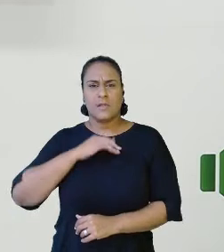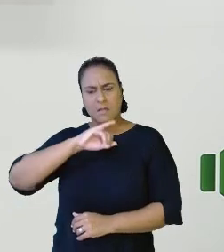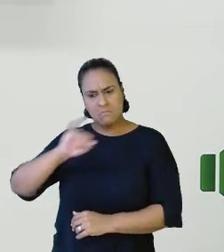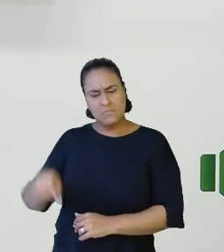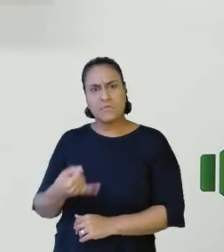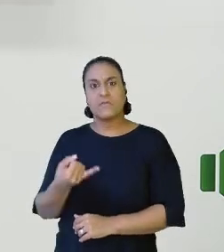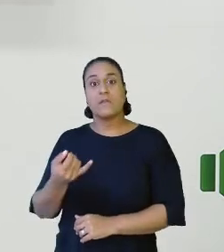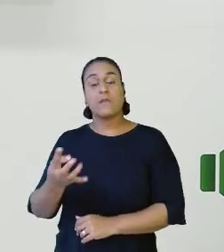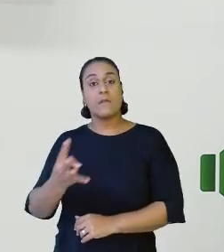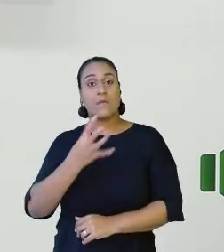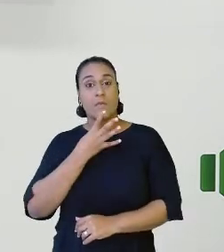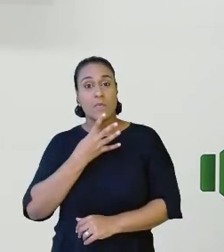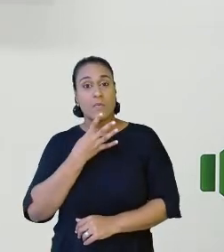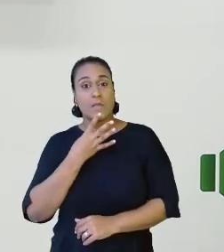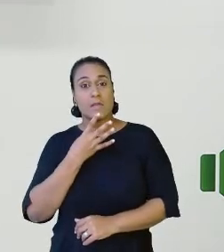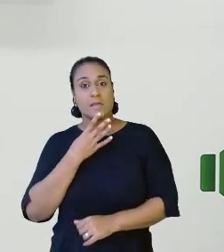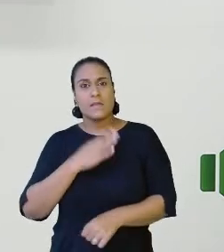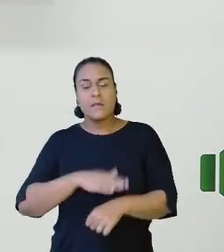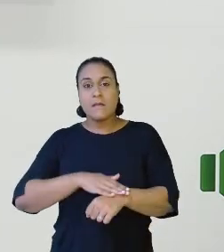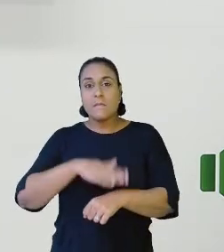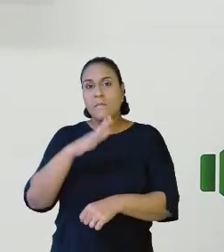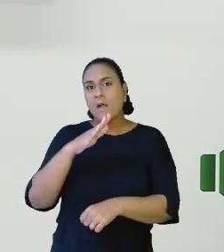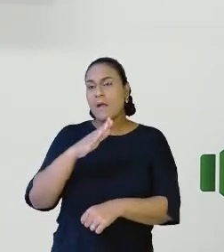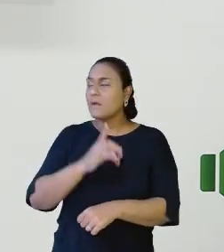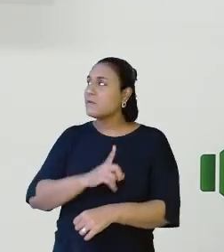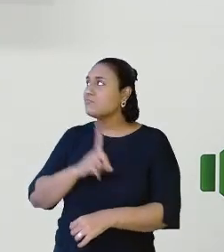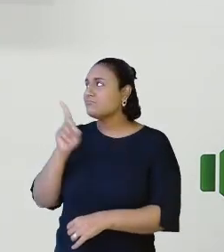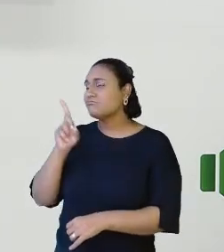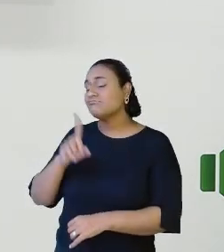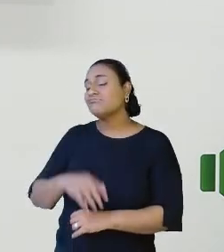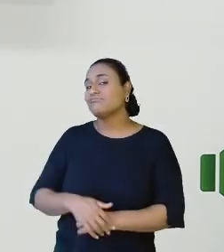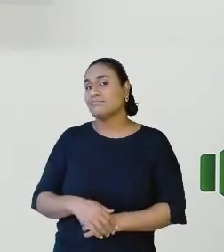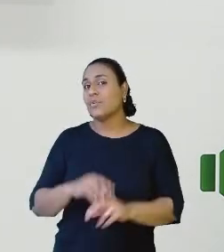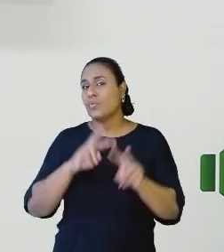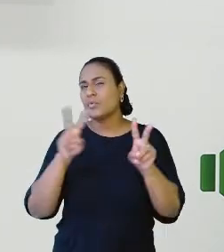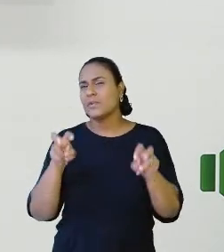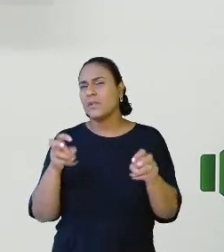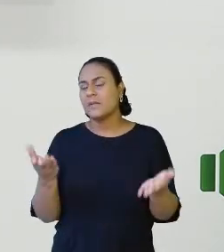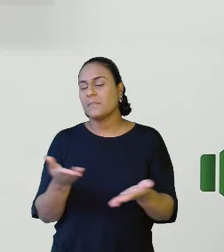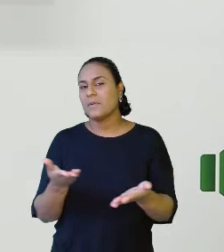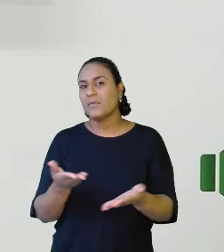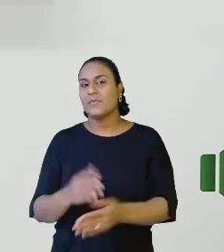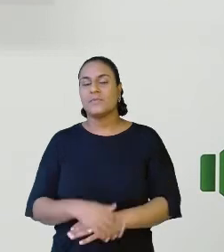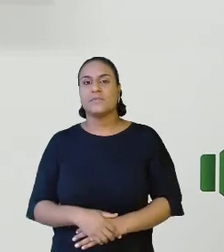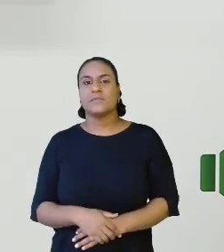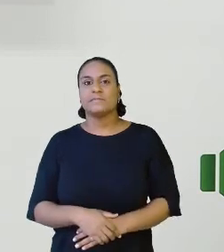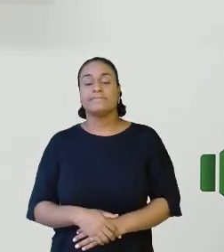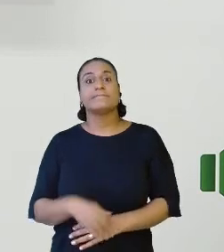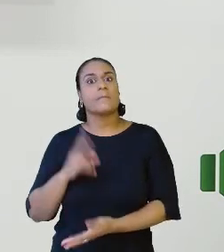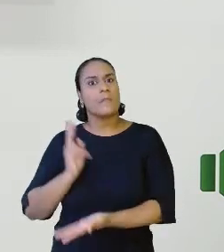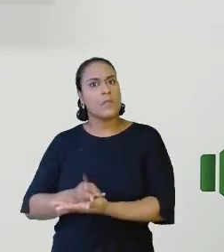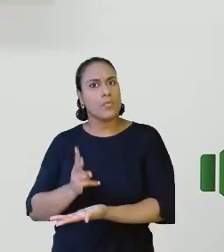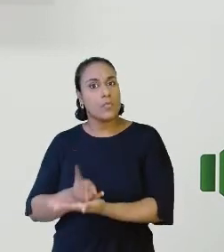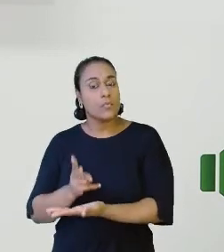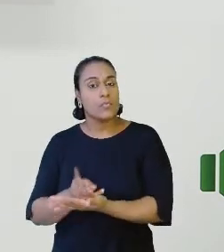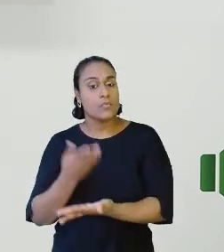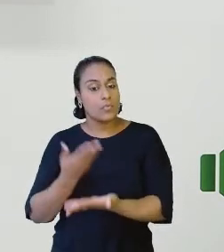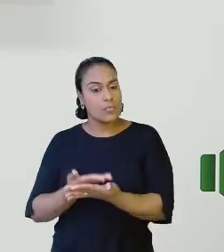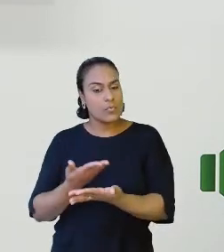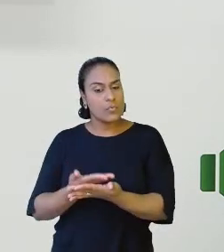aproveitado, conhecido mais um pouquinho. E não esquece, continua